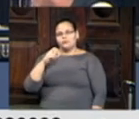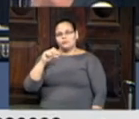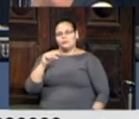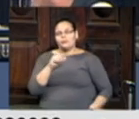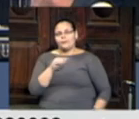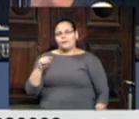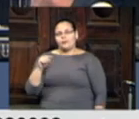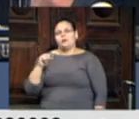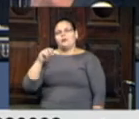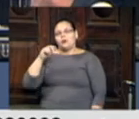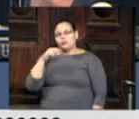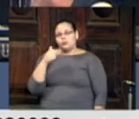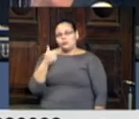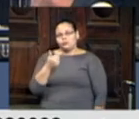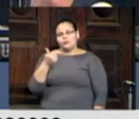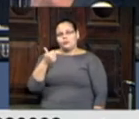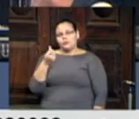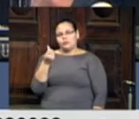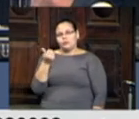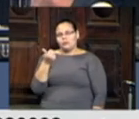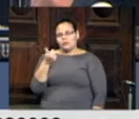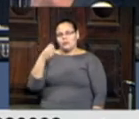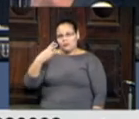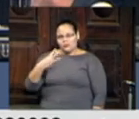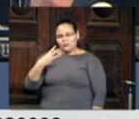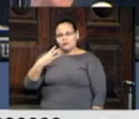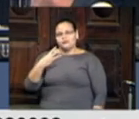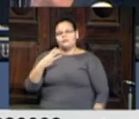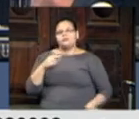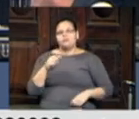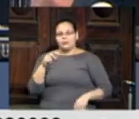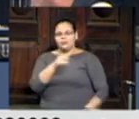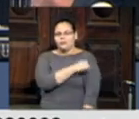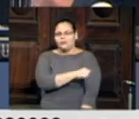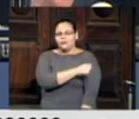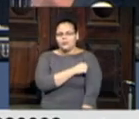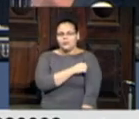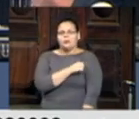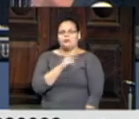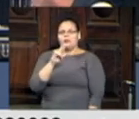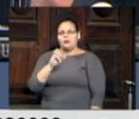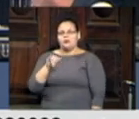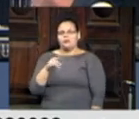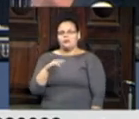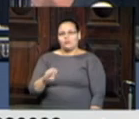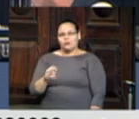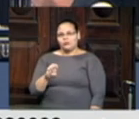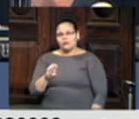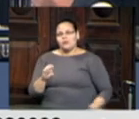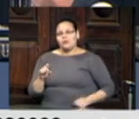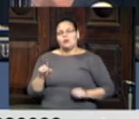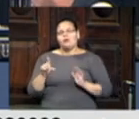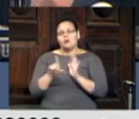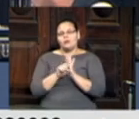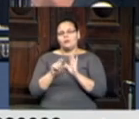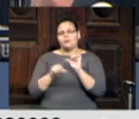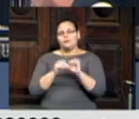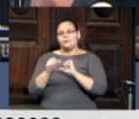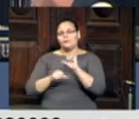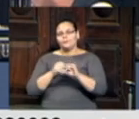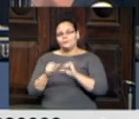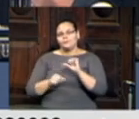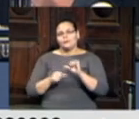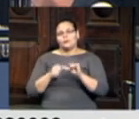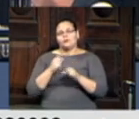2559-A/2013, de autoria da enfermeira Rejane, que altera a lei estadual 2230, de 7 de fevereiro